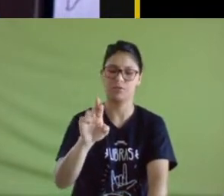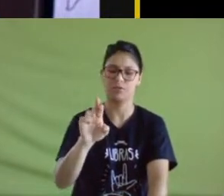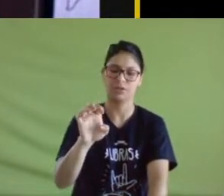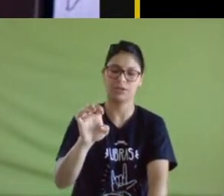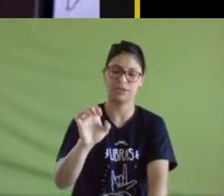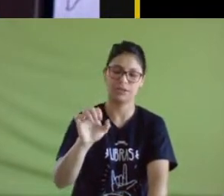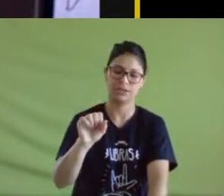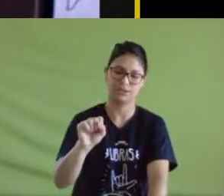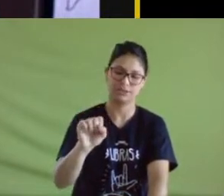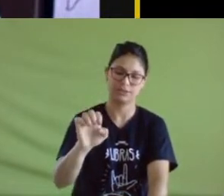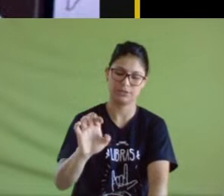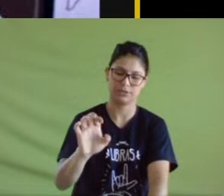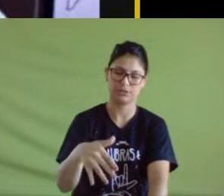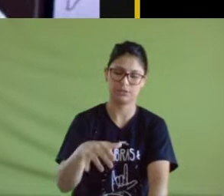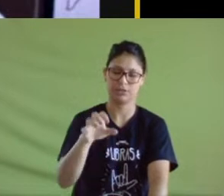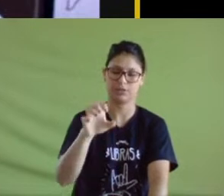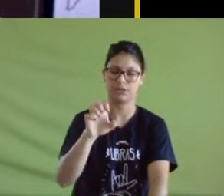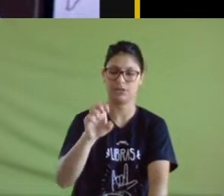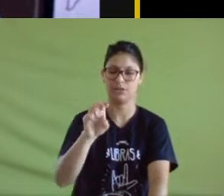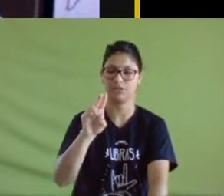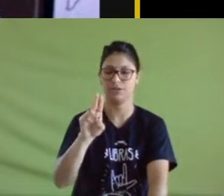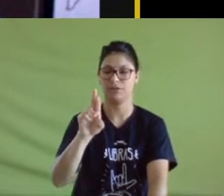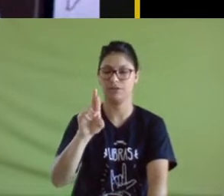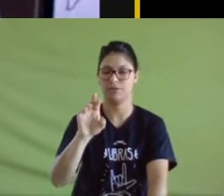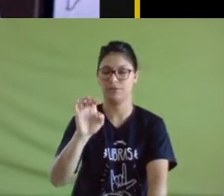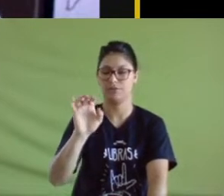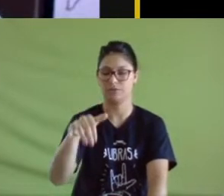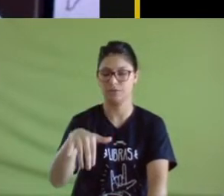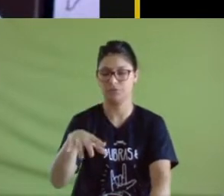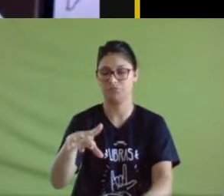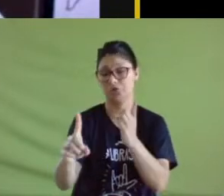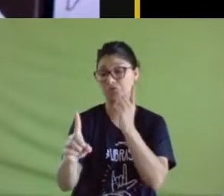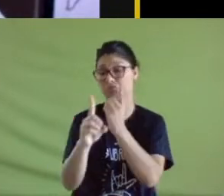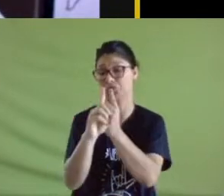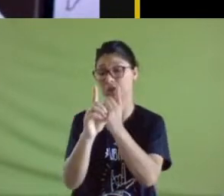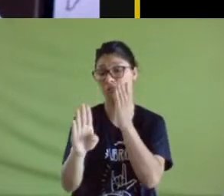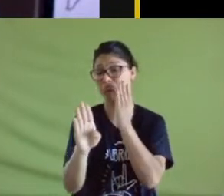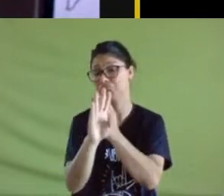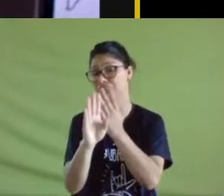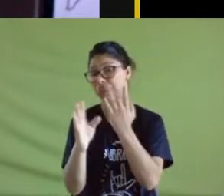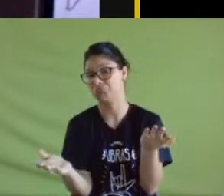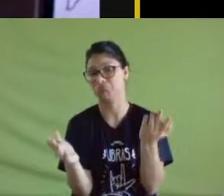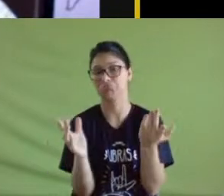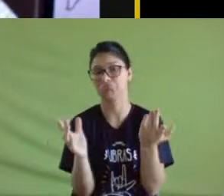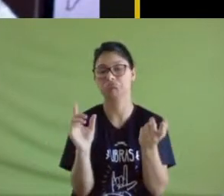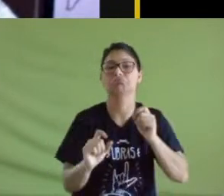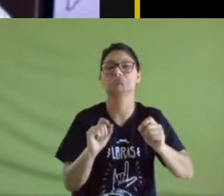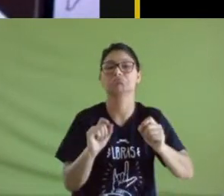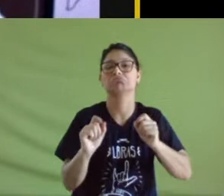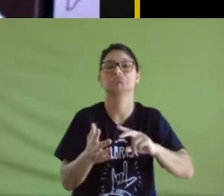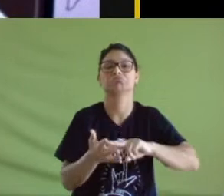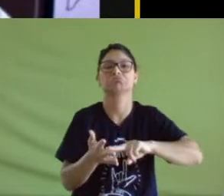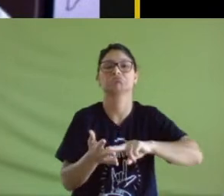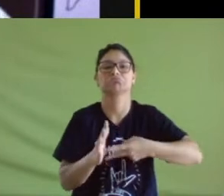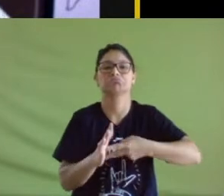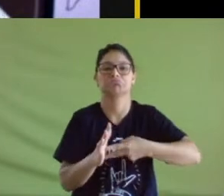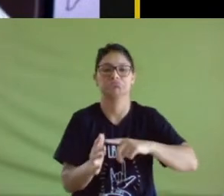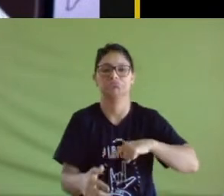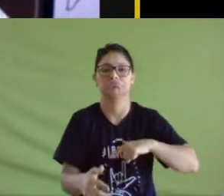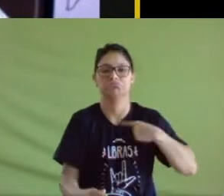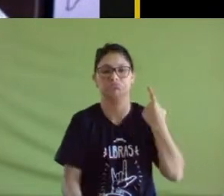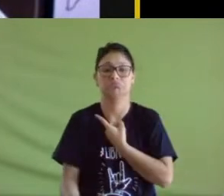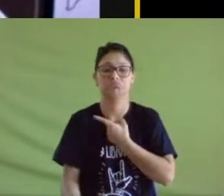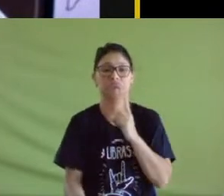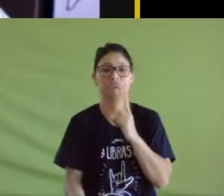eurem, que é inventar, achar, encontrar, que significa que a gente encontra